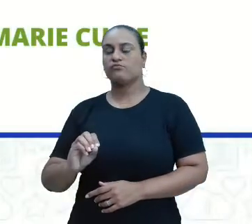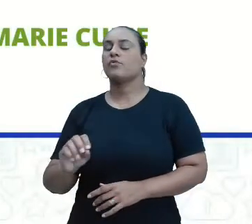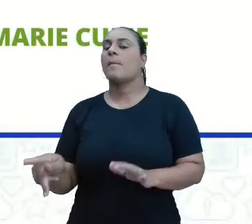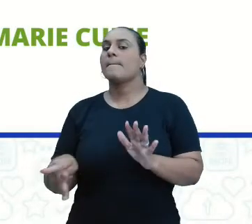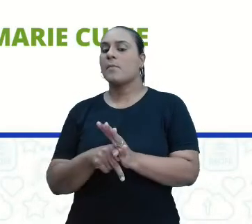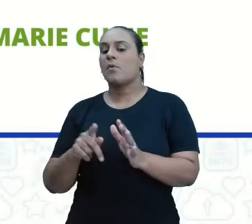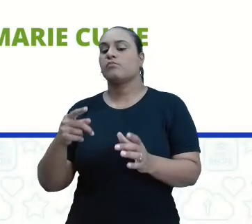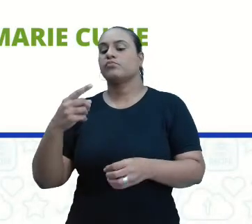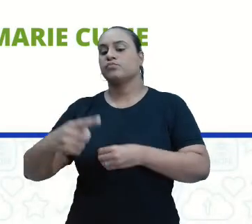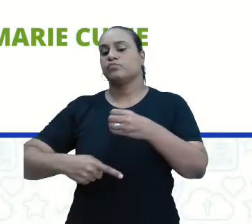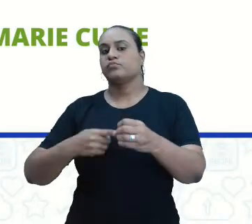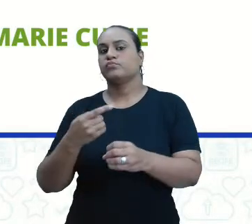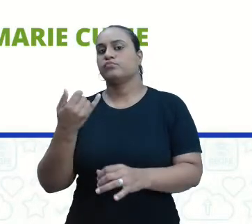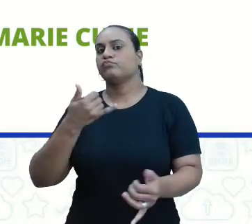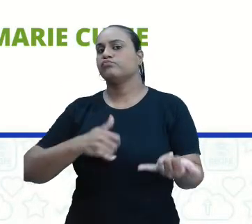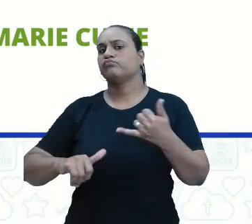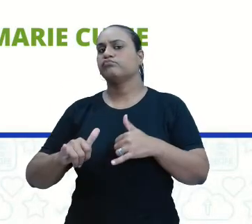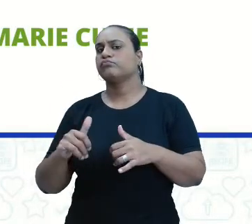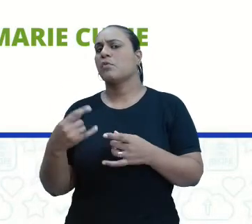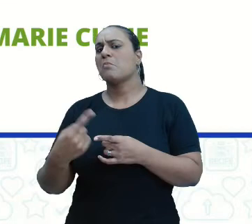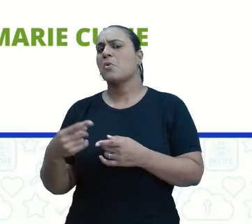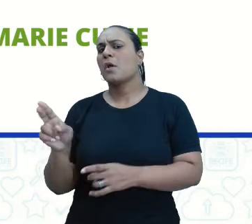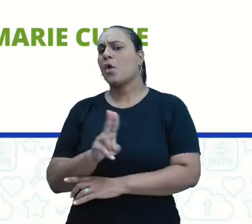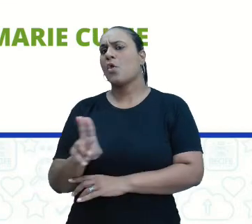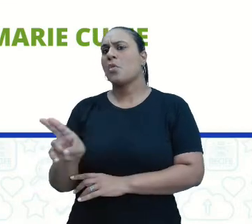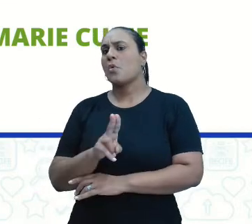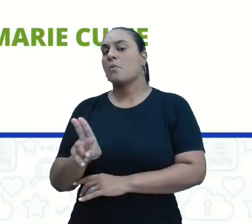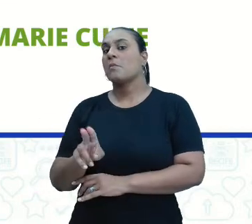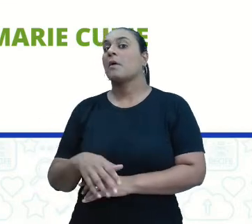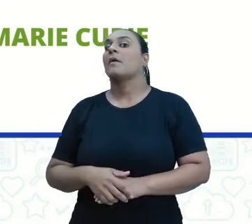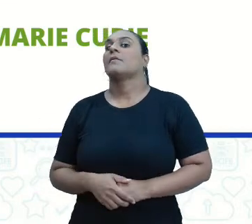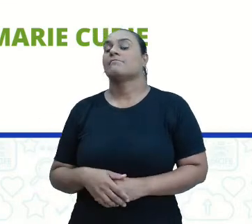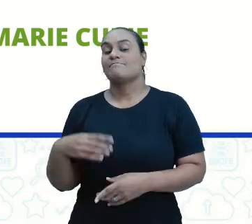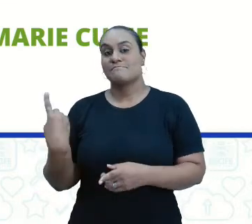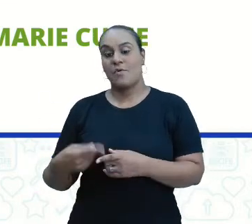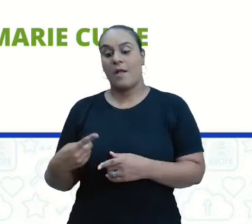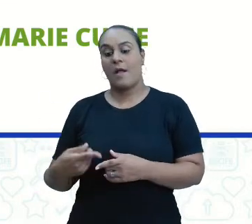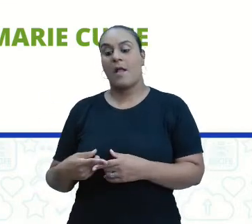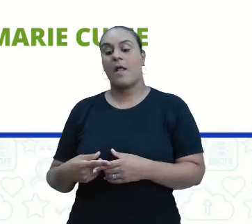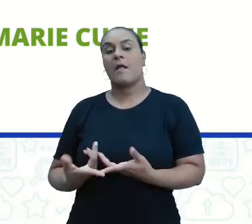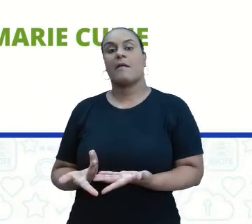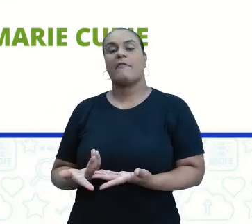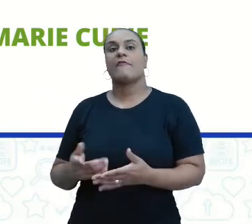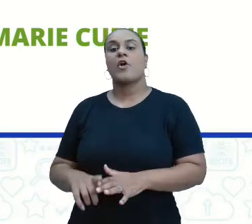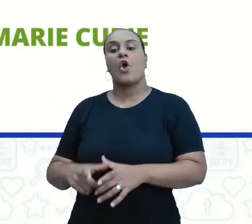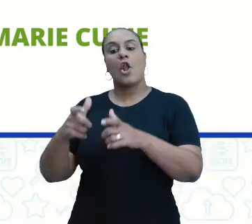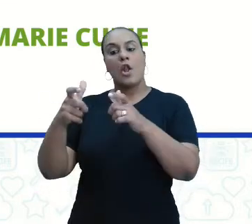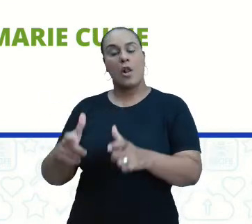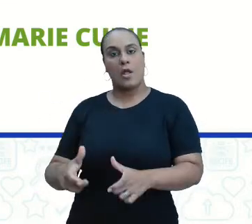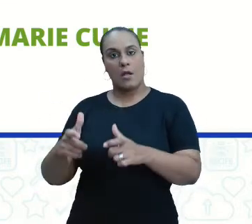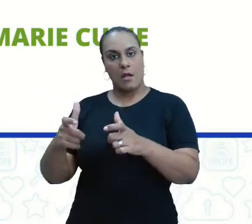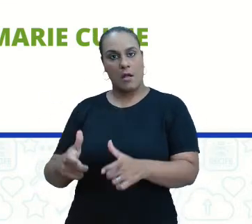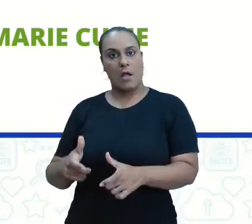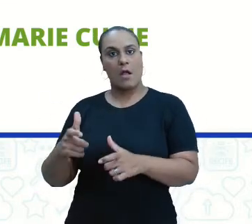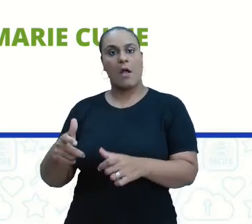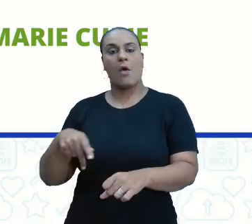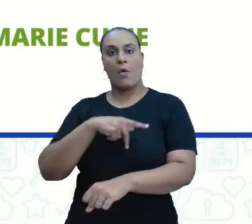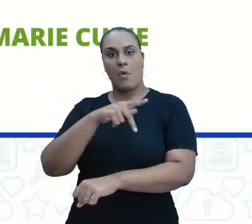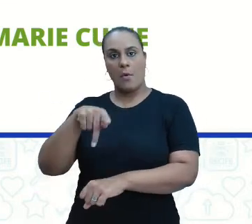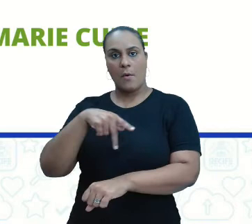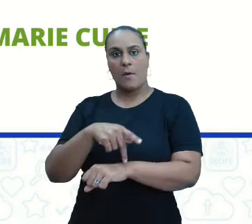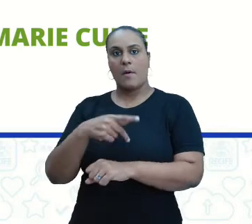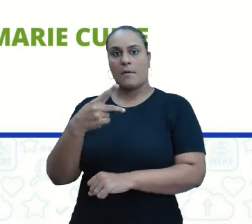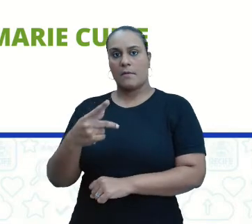foi dado por conta da região geográfica, ou seja, do local, né? No caso aí, o país